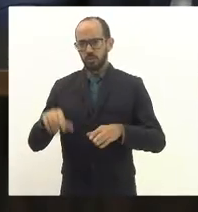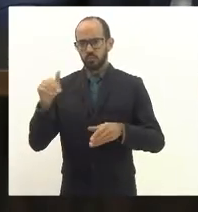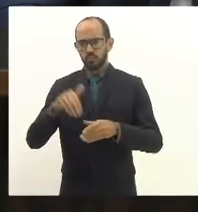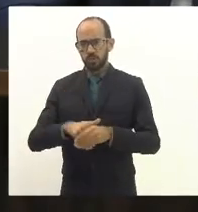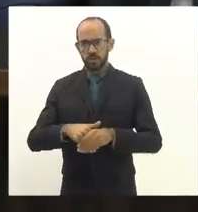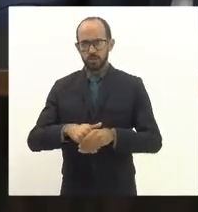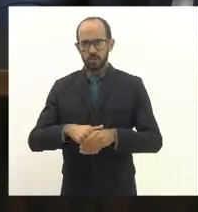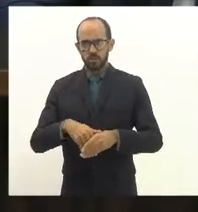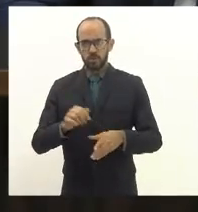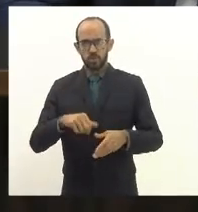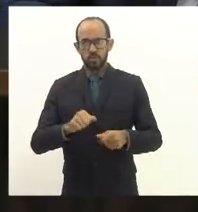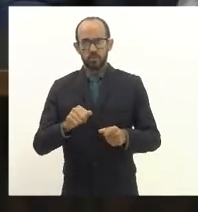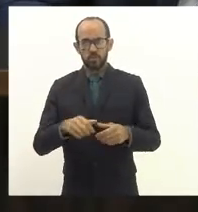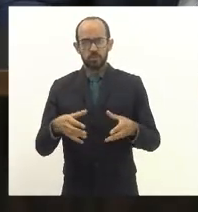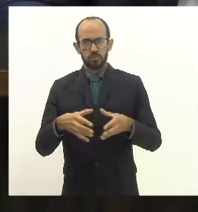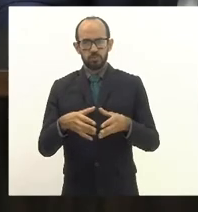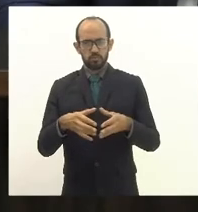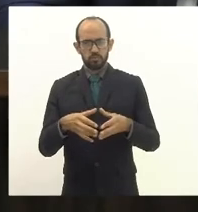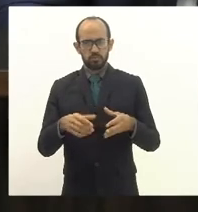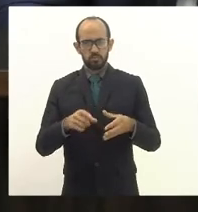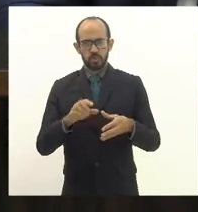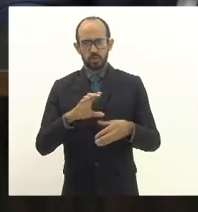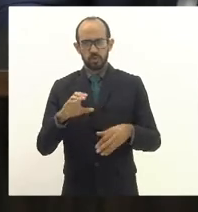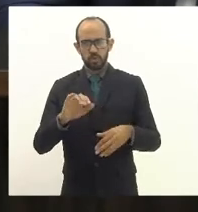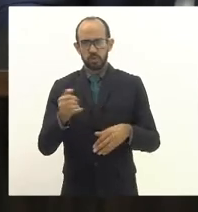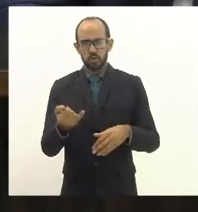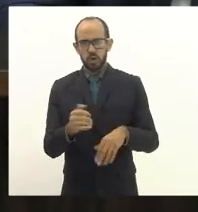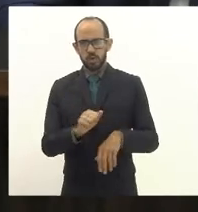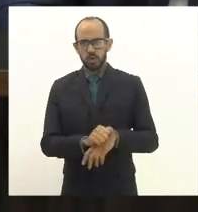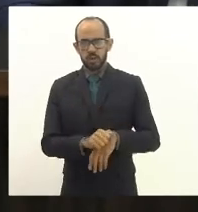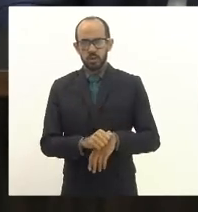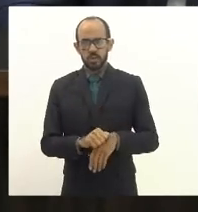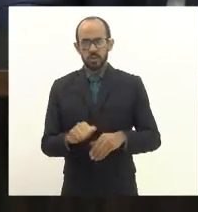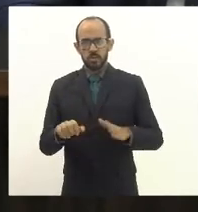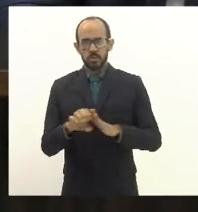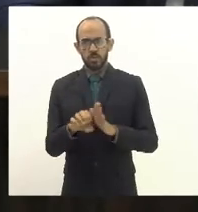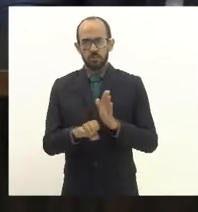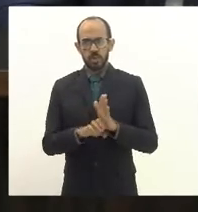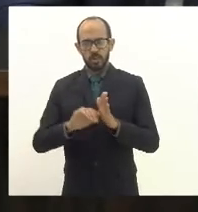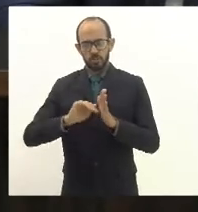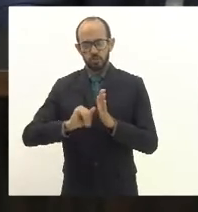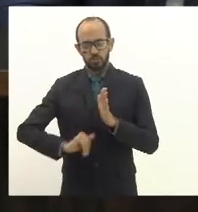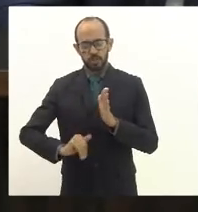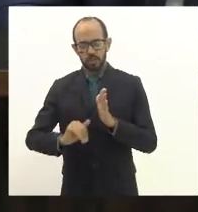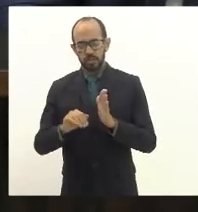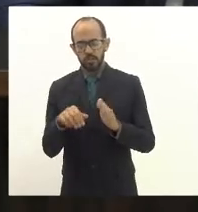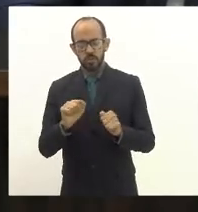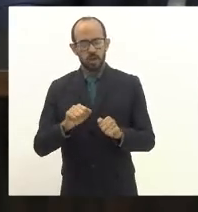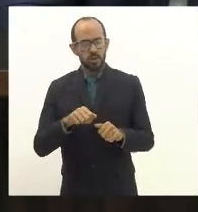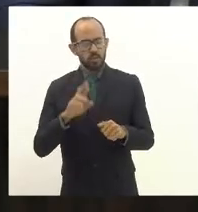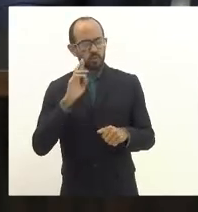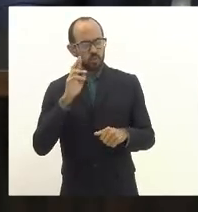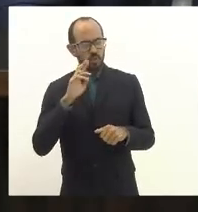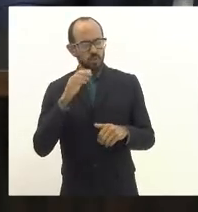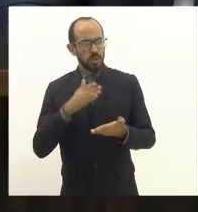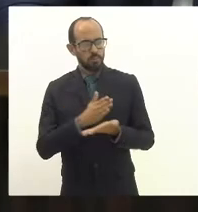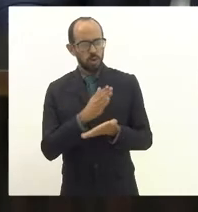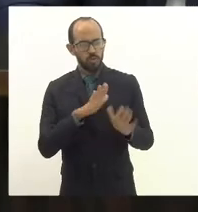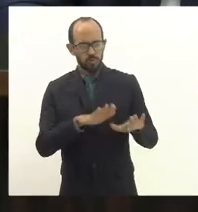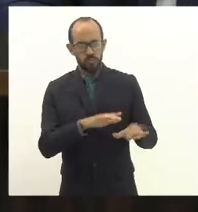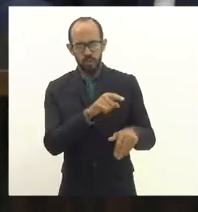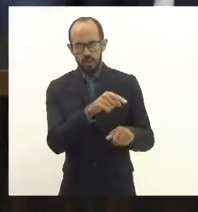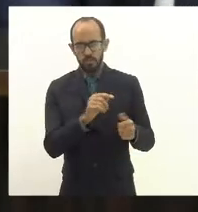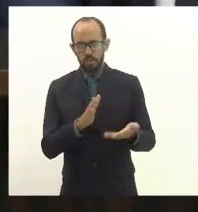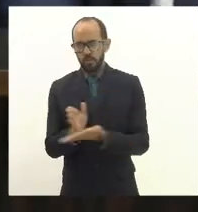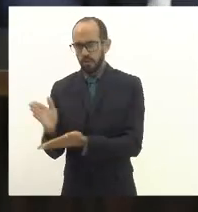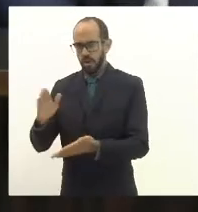votação, parecer da Comissão de Constituição e Justiça, com emenda supressiva. Senhores que aprovam, permaneçam como estão, aprovado. Em